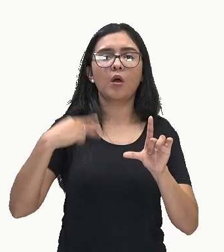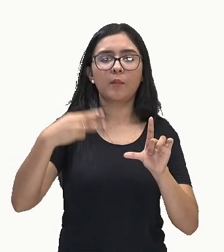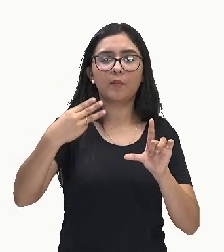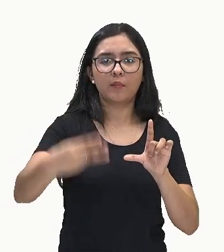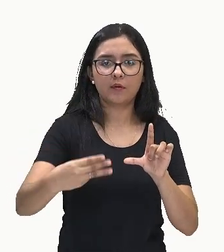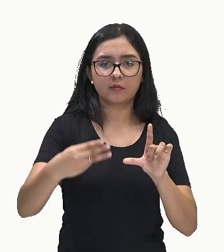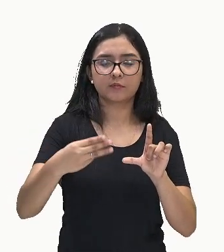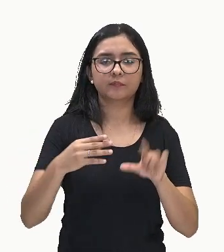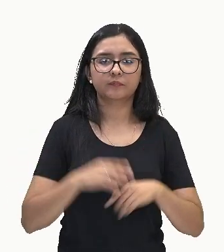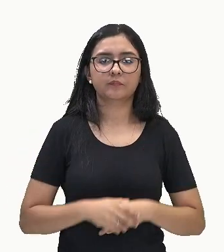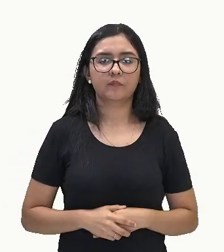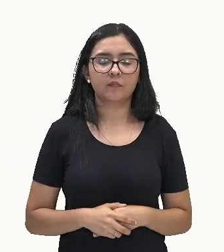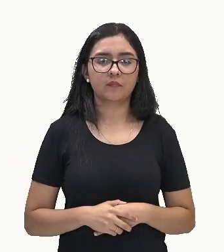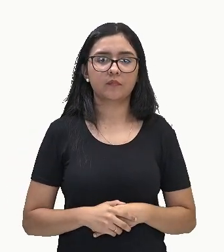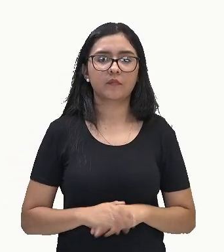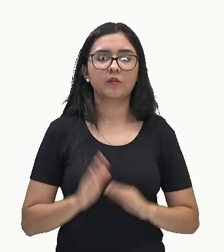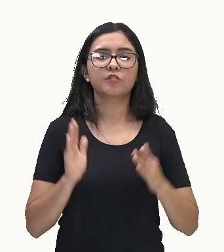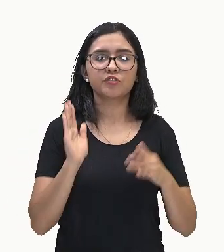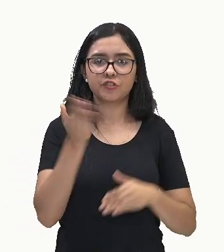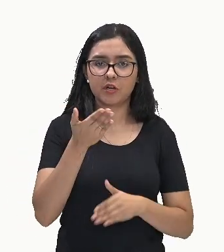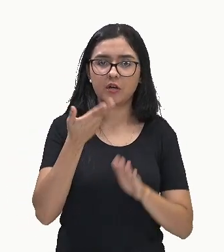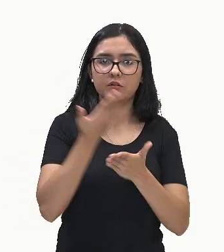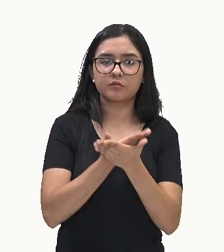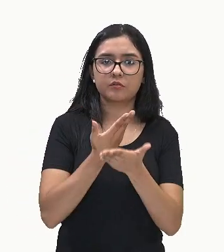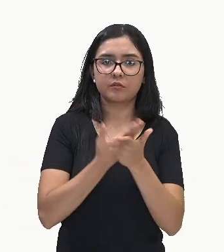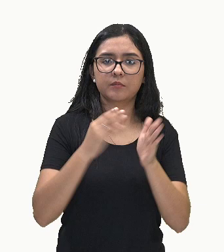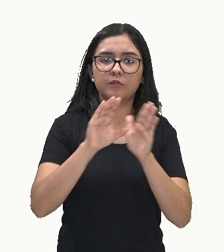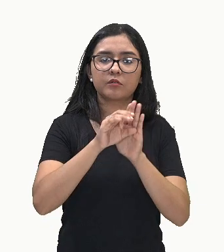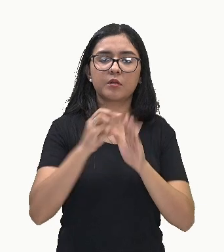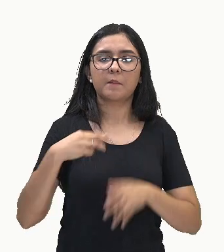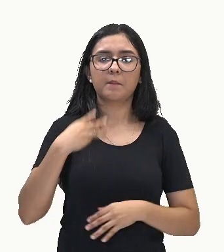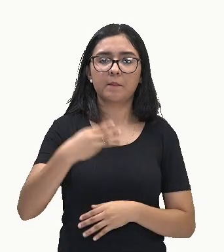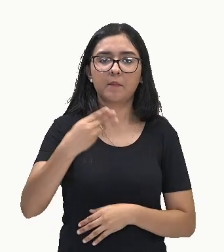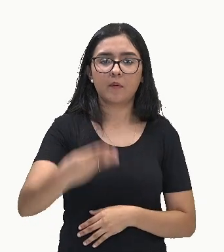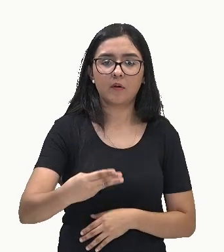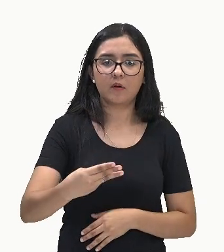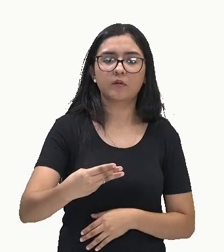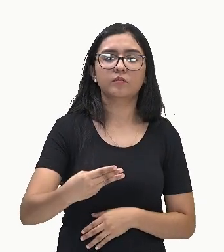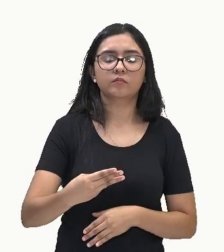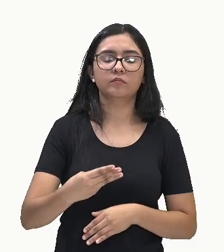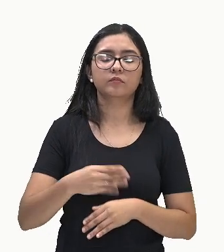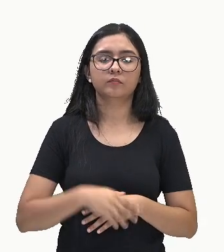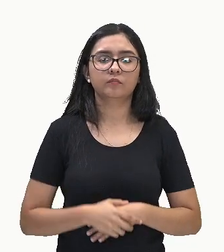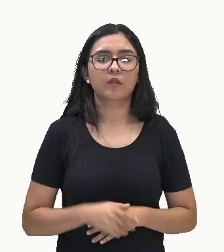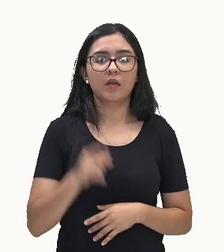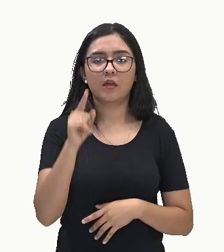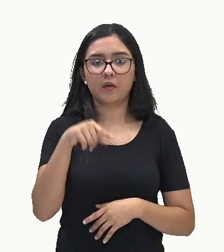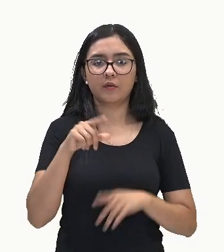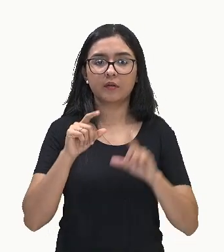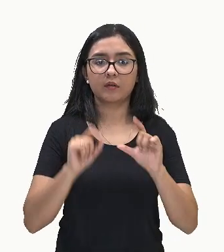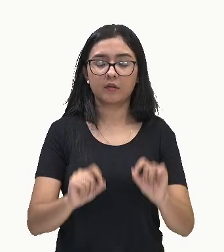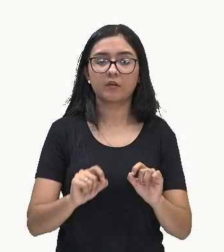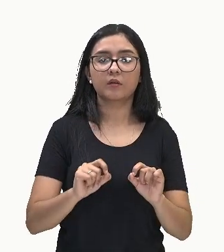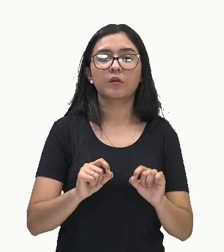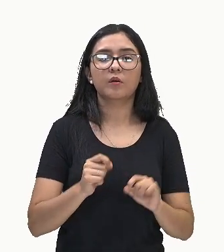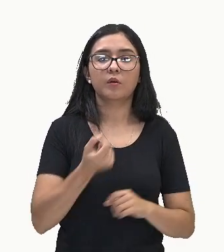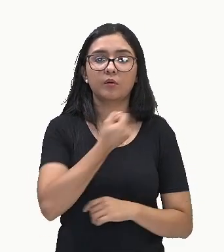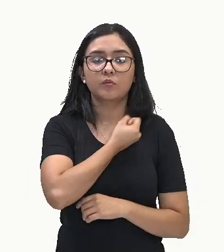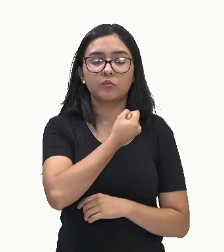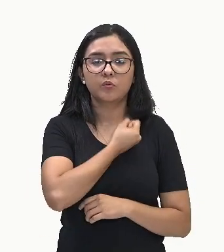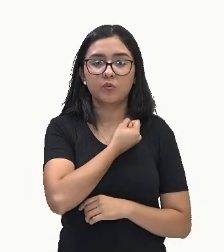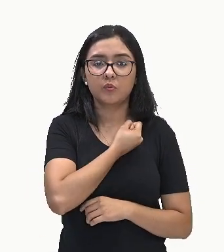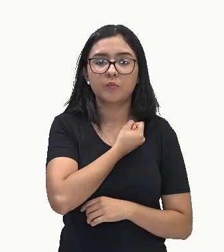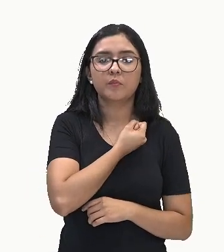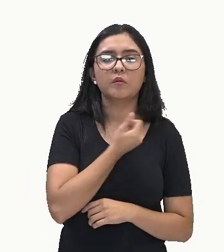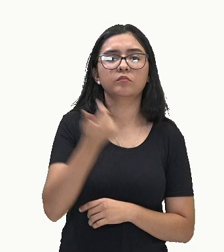já vimos por definição que a moda é uma medida de tendência Central na qual é obtida ao se observar